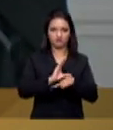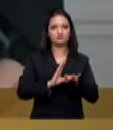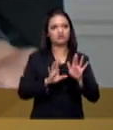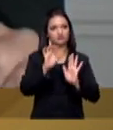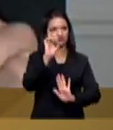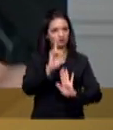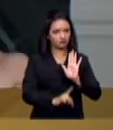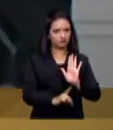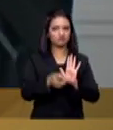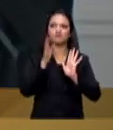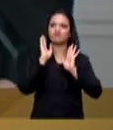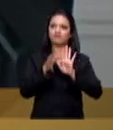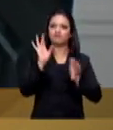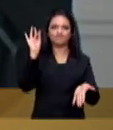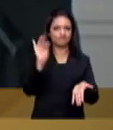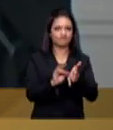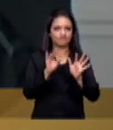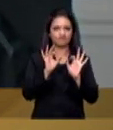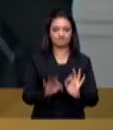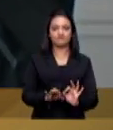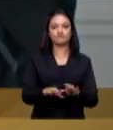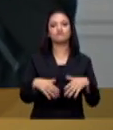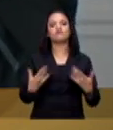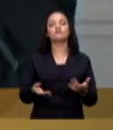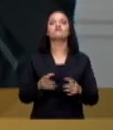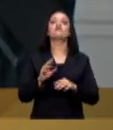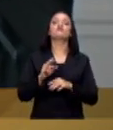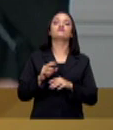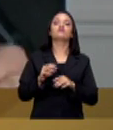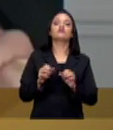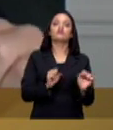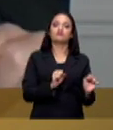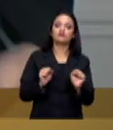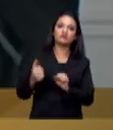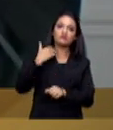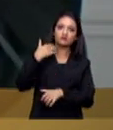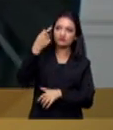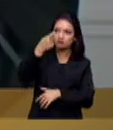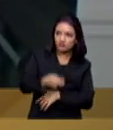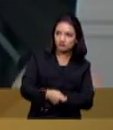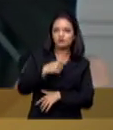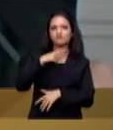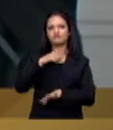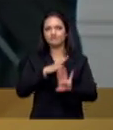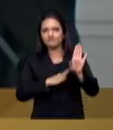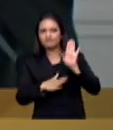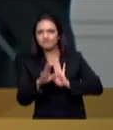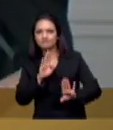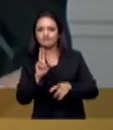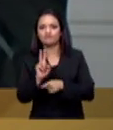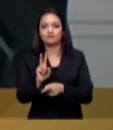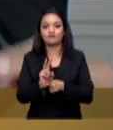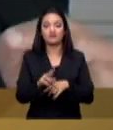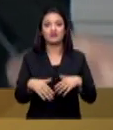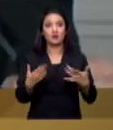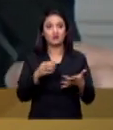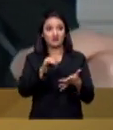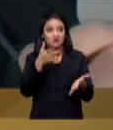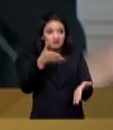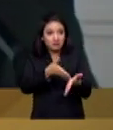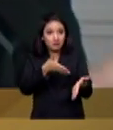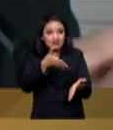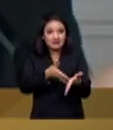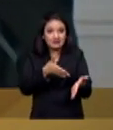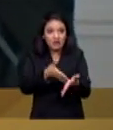certo o poder geral de cautela do magistrado. Obstáculos que se coloquem à concessão da